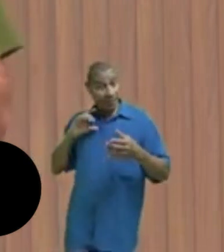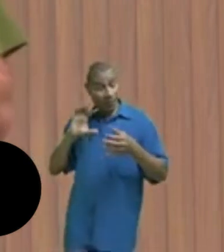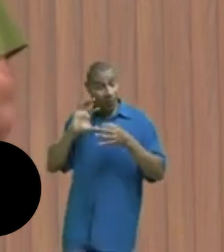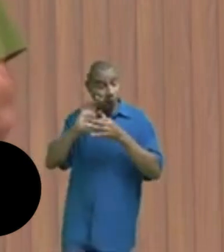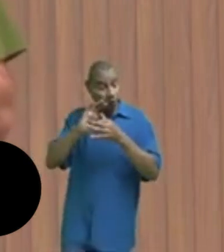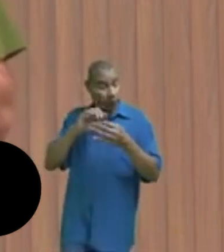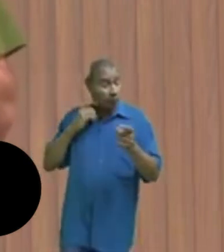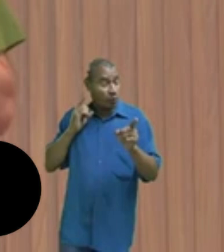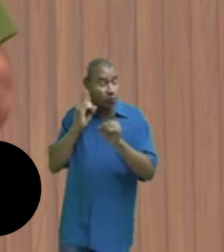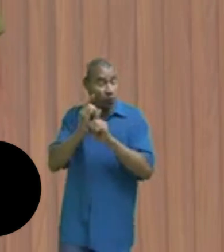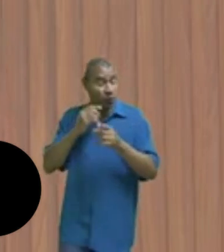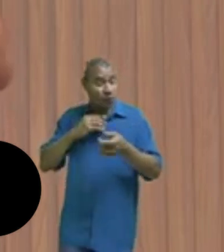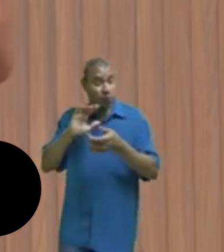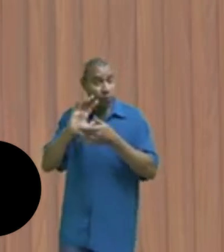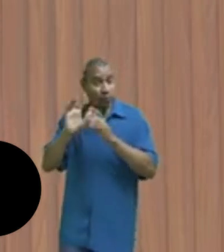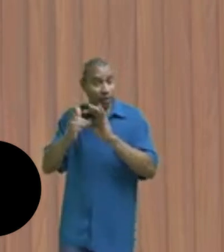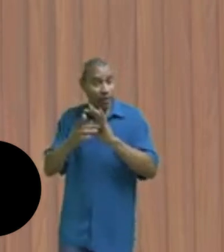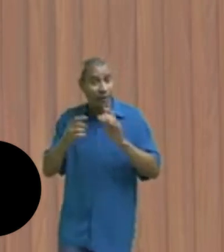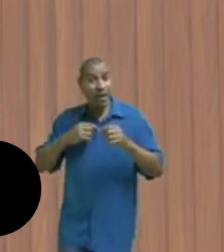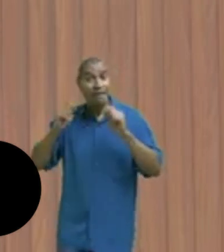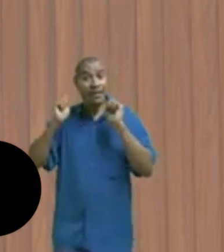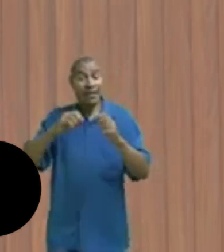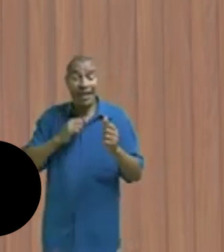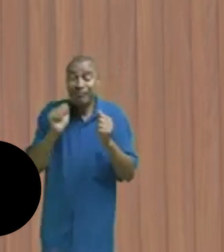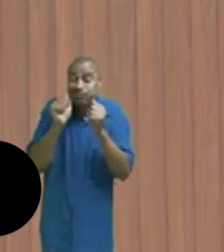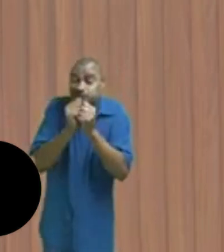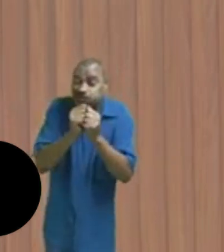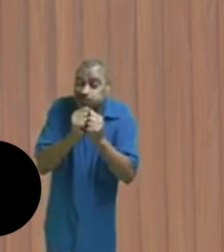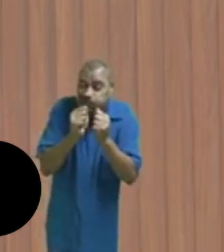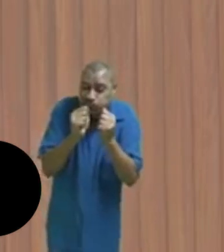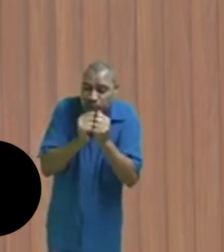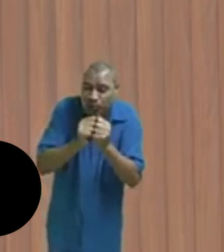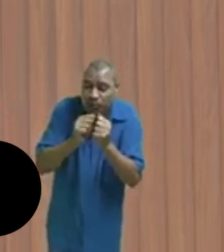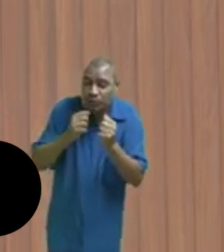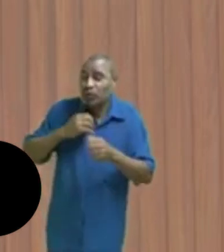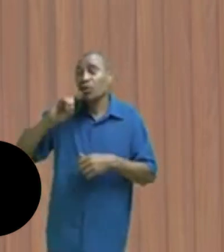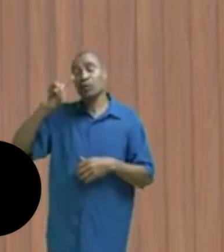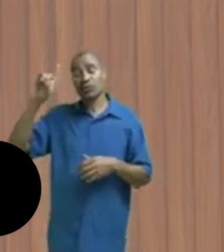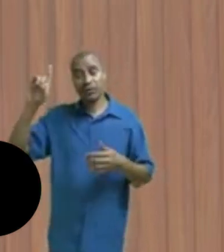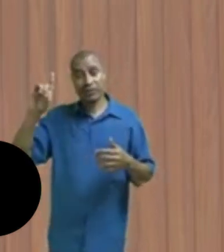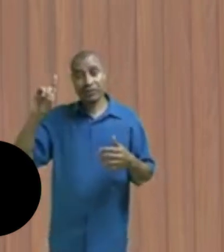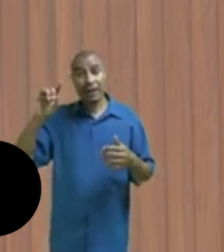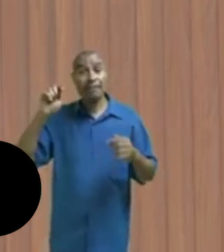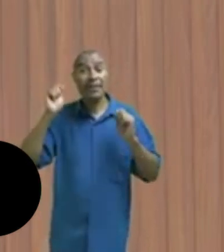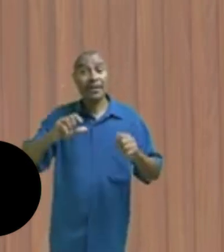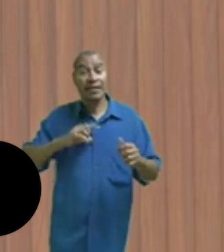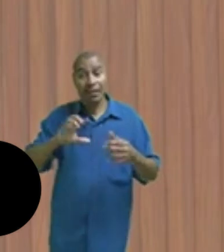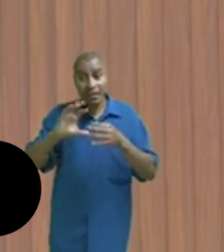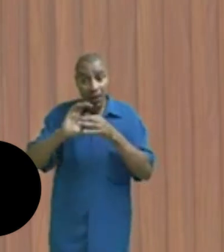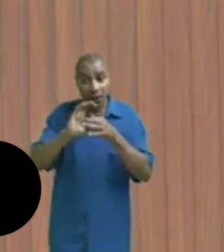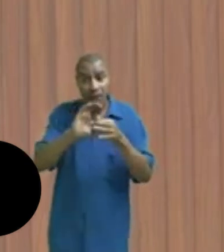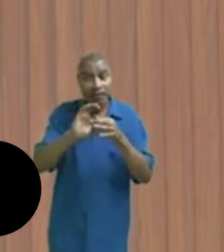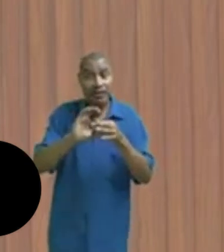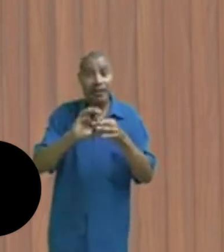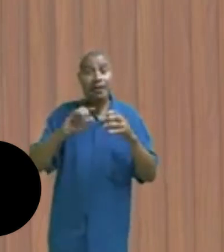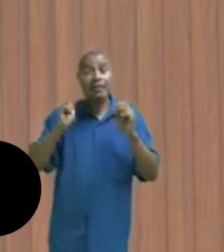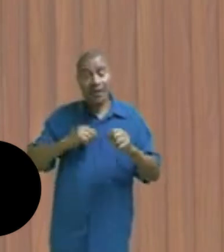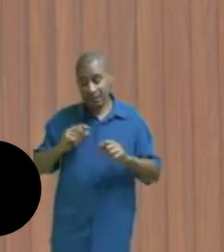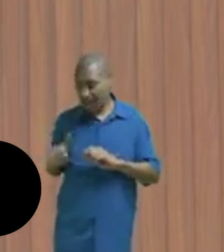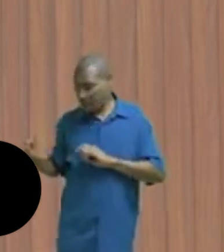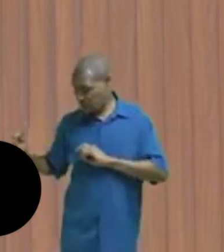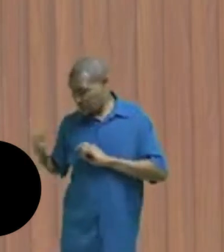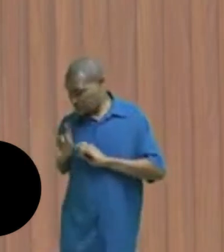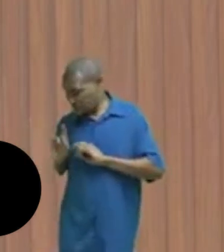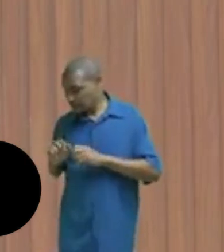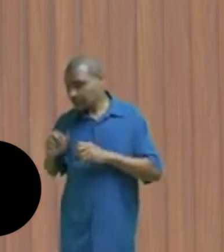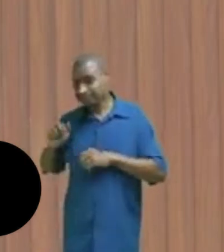imagem do Criador, é preciso estar próximo do Criador, relacionar-se com Ele, caminhar ao seu lado, ouvir